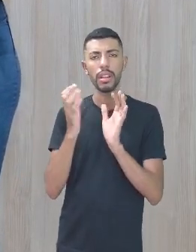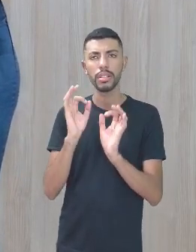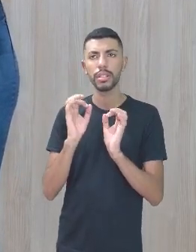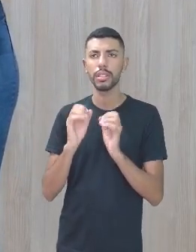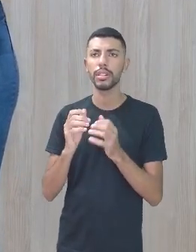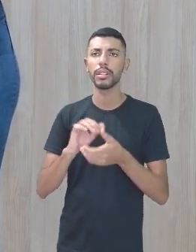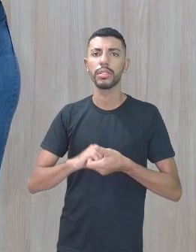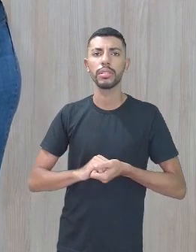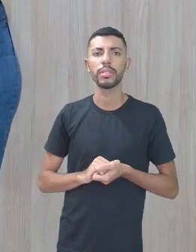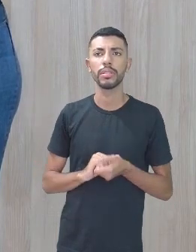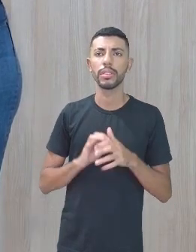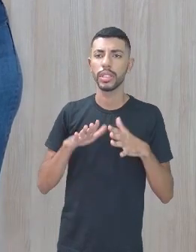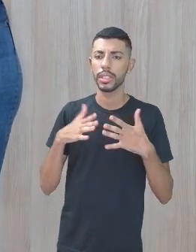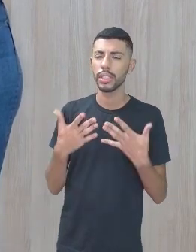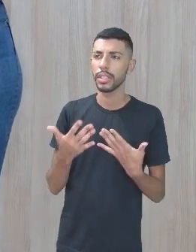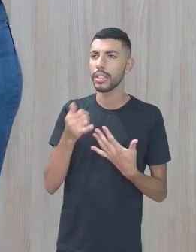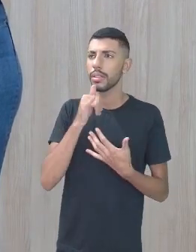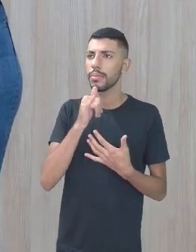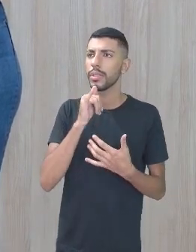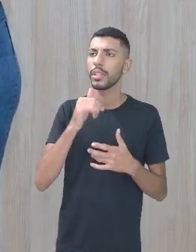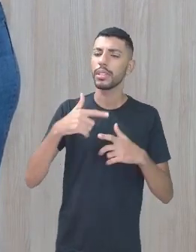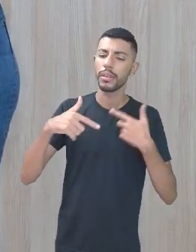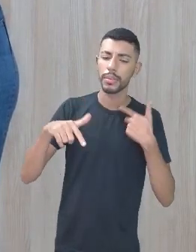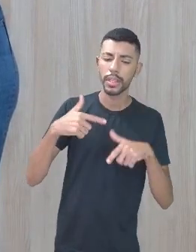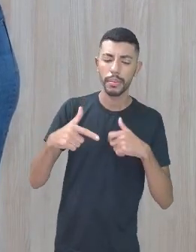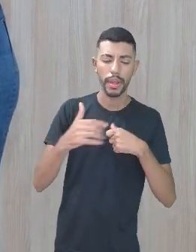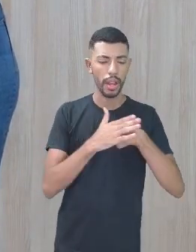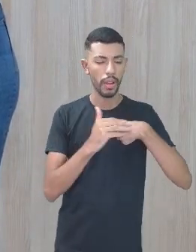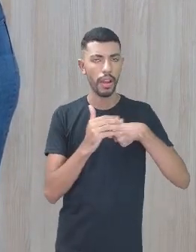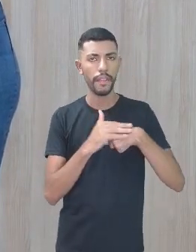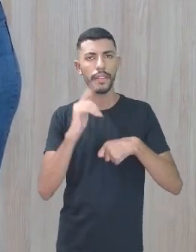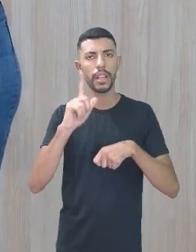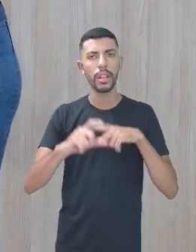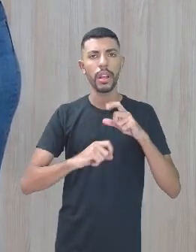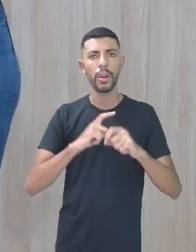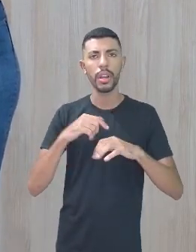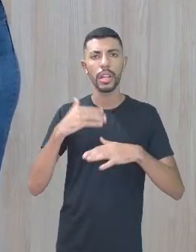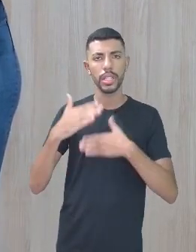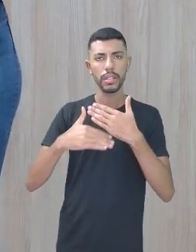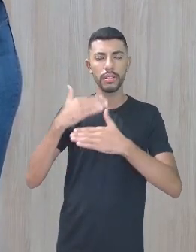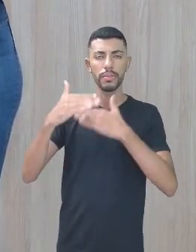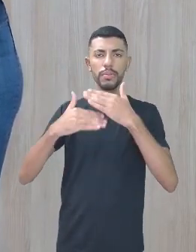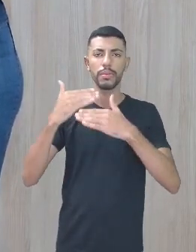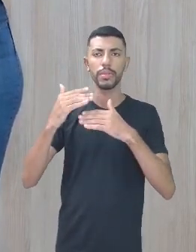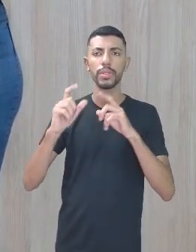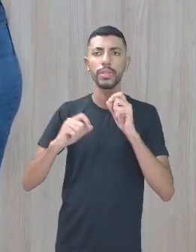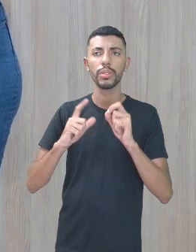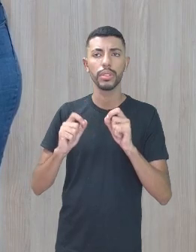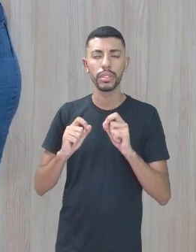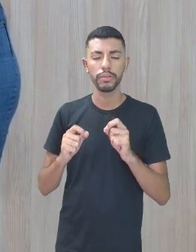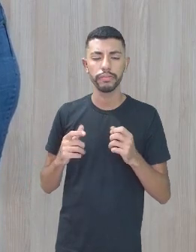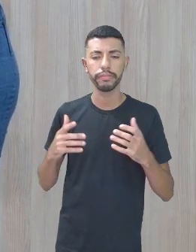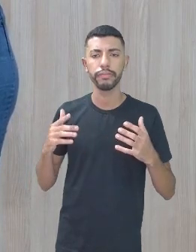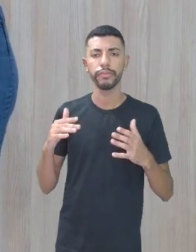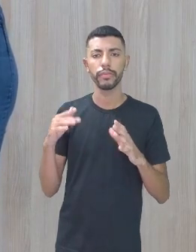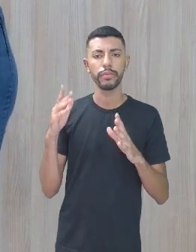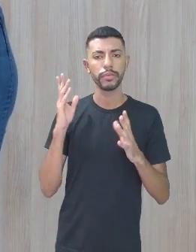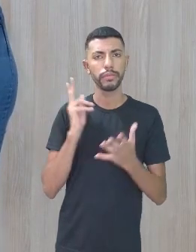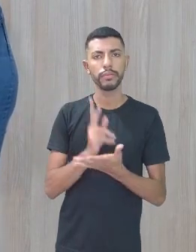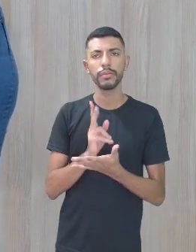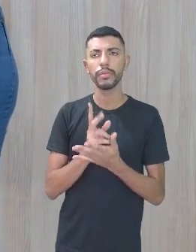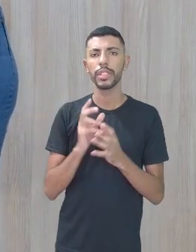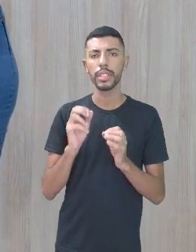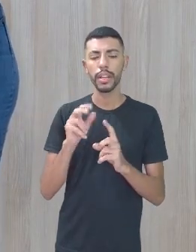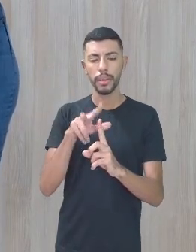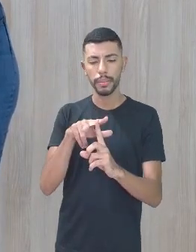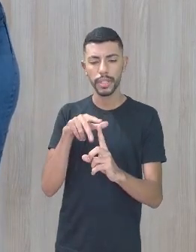sejam estruturantes. Então, trabalhar com afeto é possibilitar desenvolvimento integral. né? A gente enxergar o